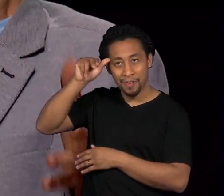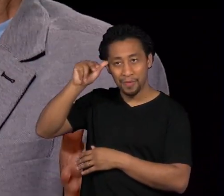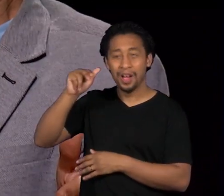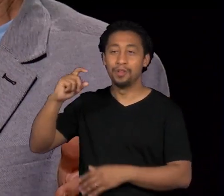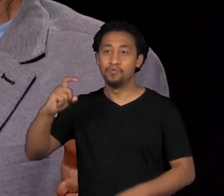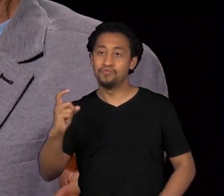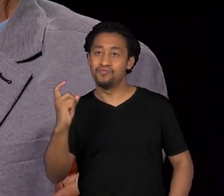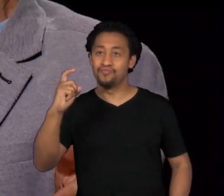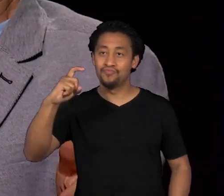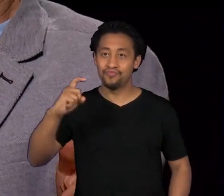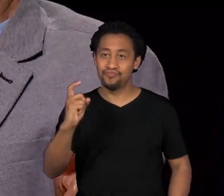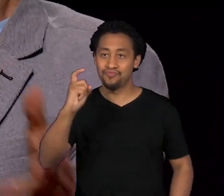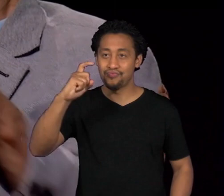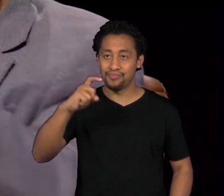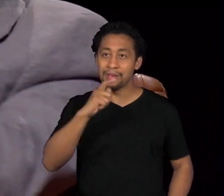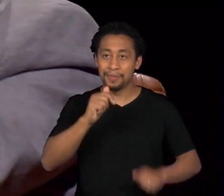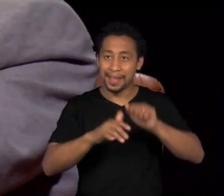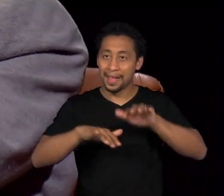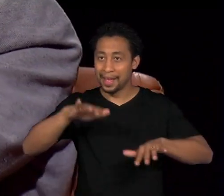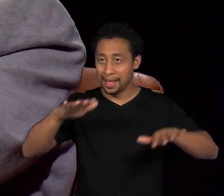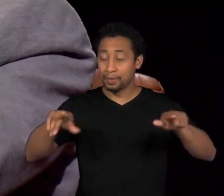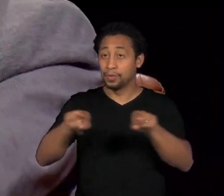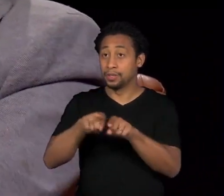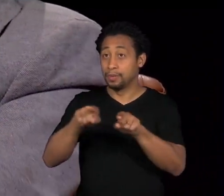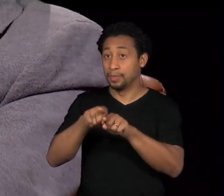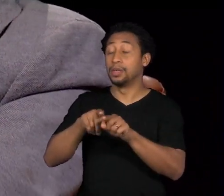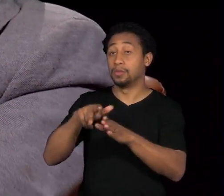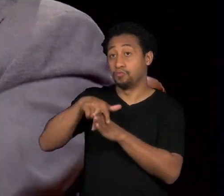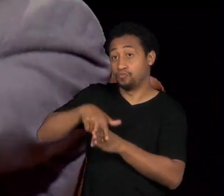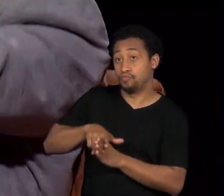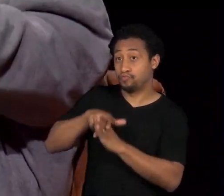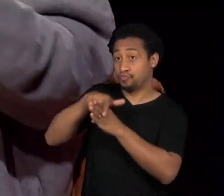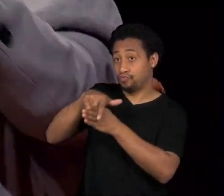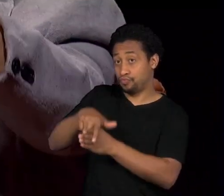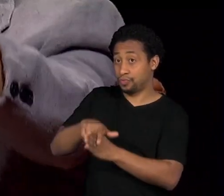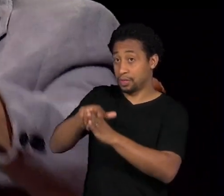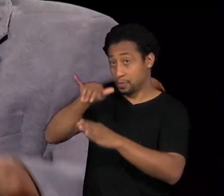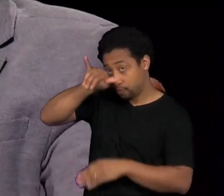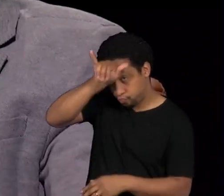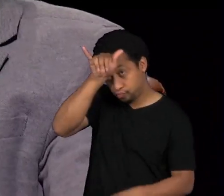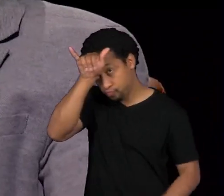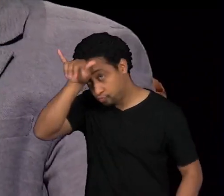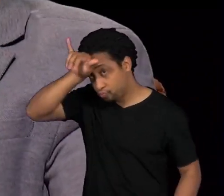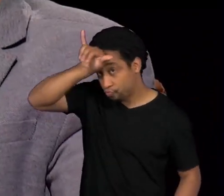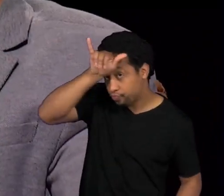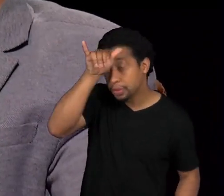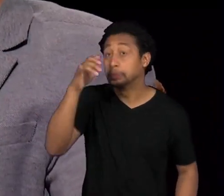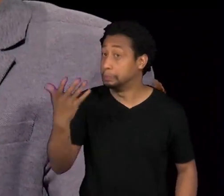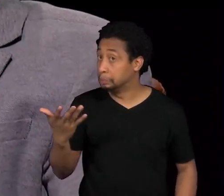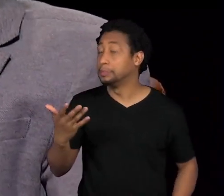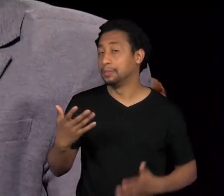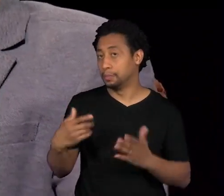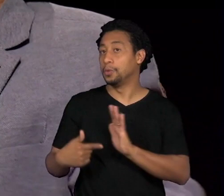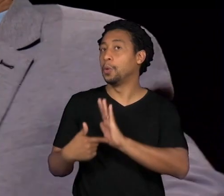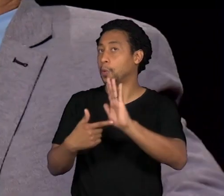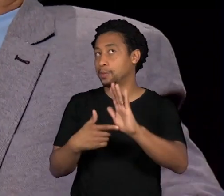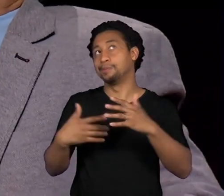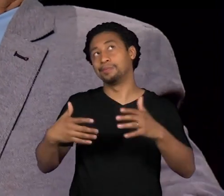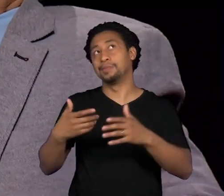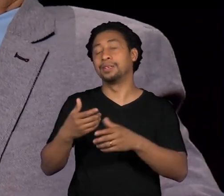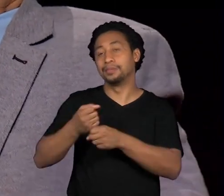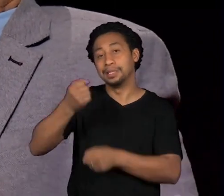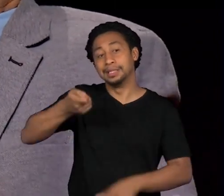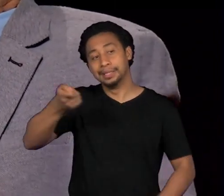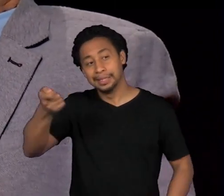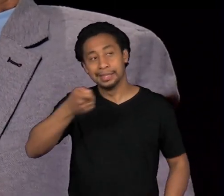no Maracatu Rural também a presença bastante masculina era né E aí fazendo até um parêntese